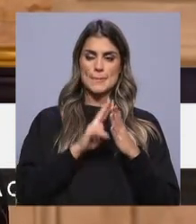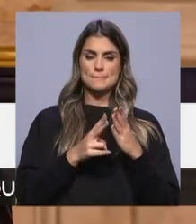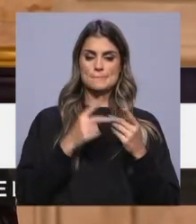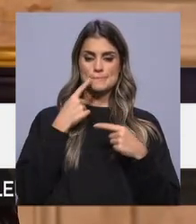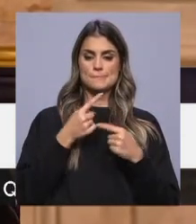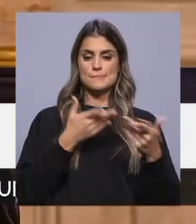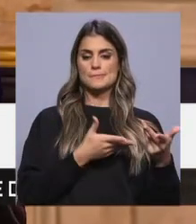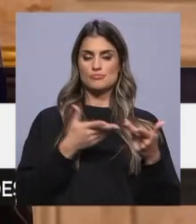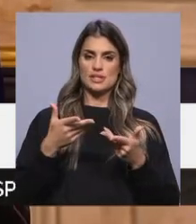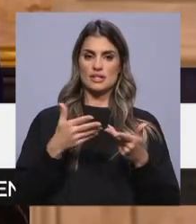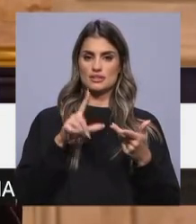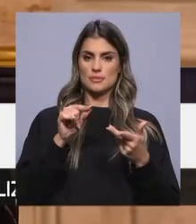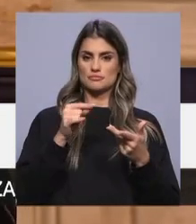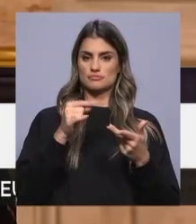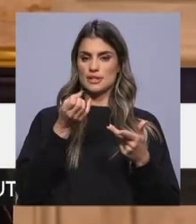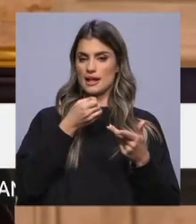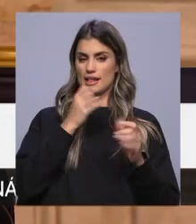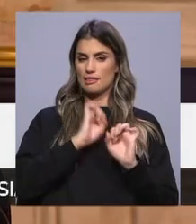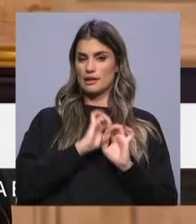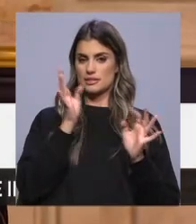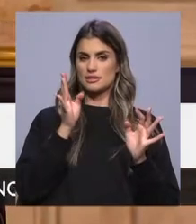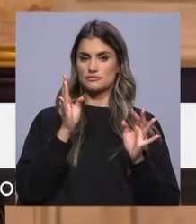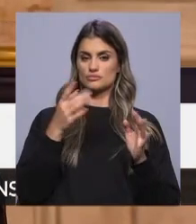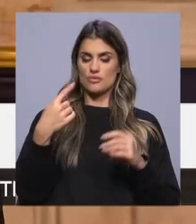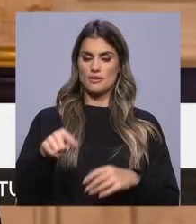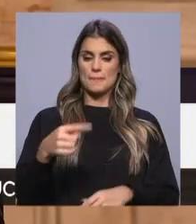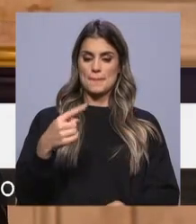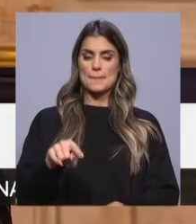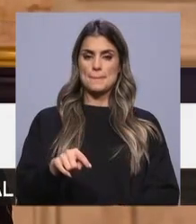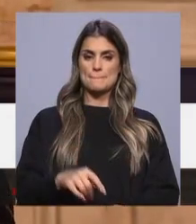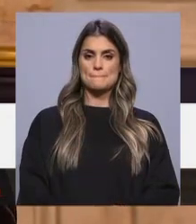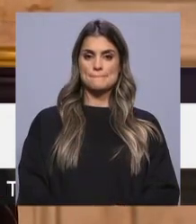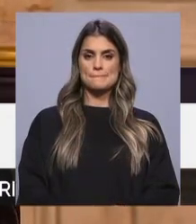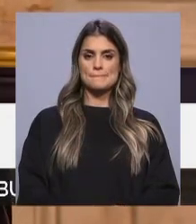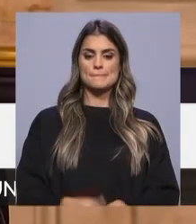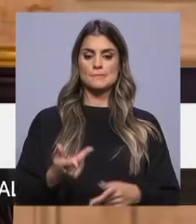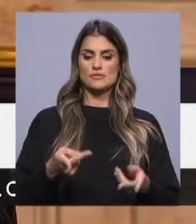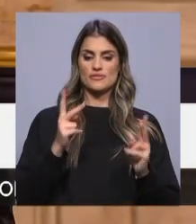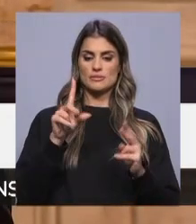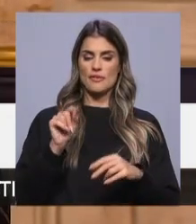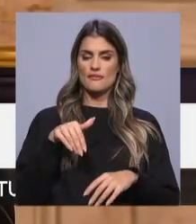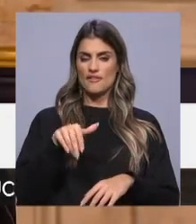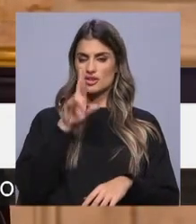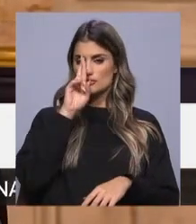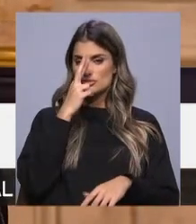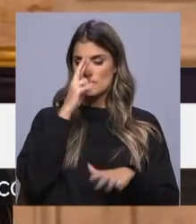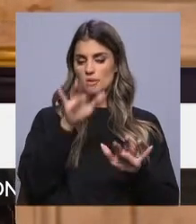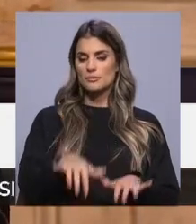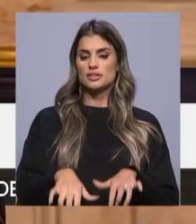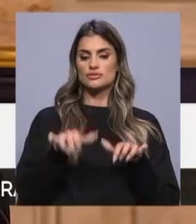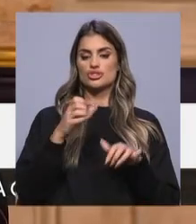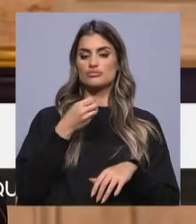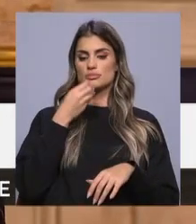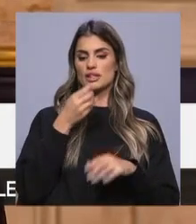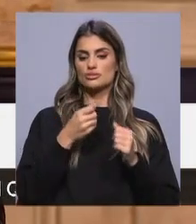apresentado, é uma questão de clareza aquilo que está em causa e, portanto, o livro também se vai empenhar aqui no Parlamento em